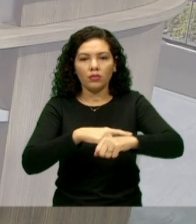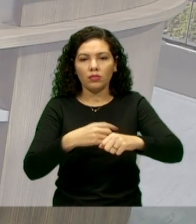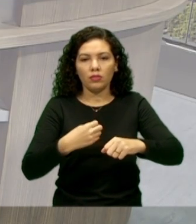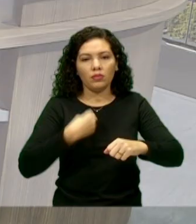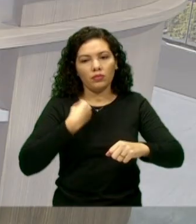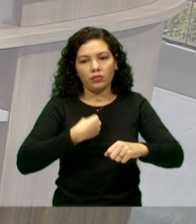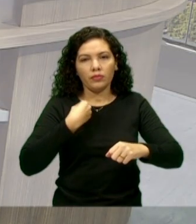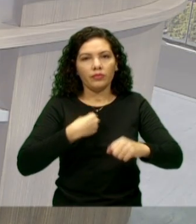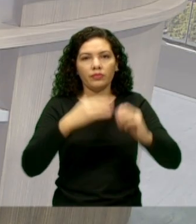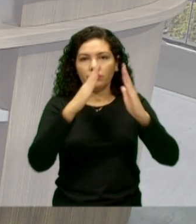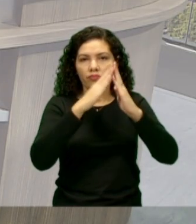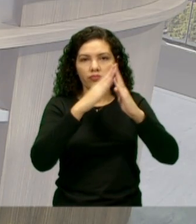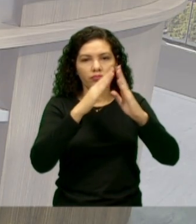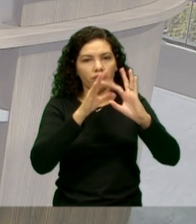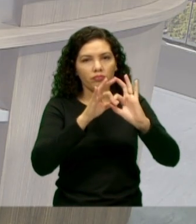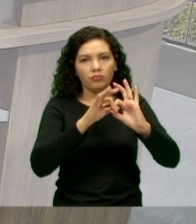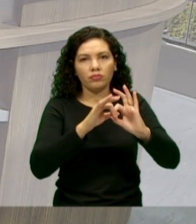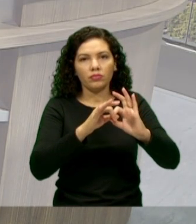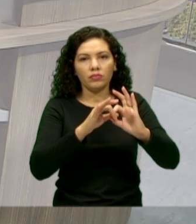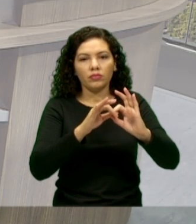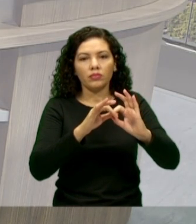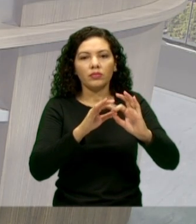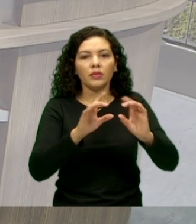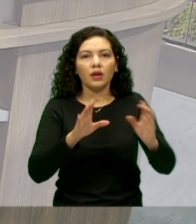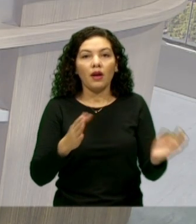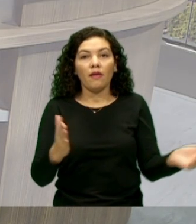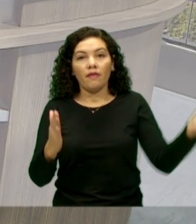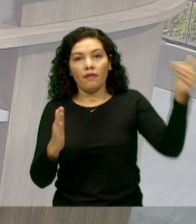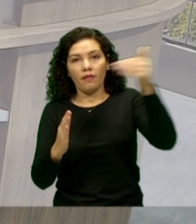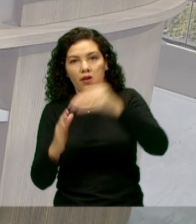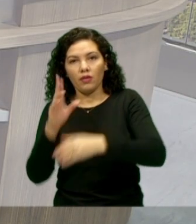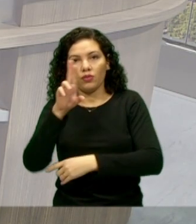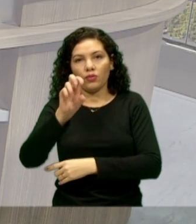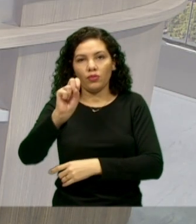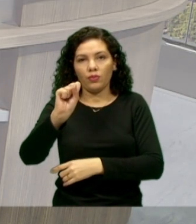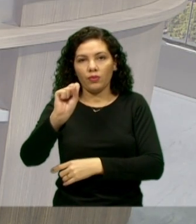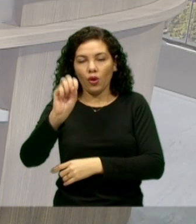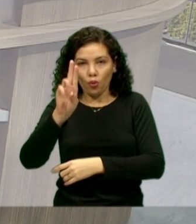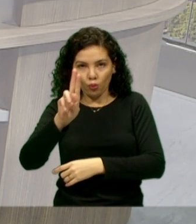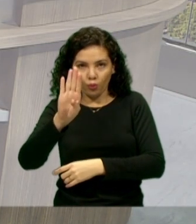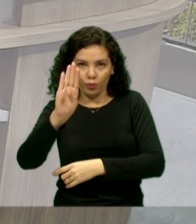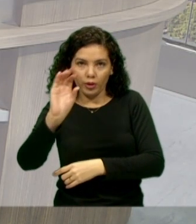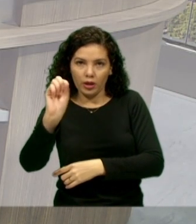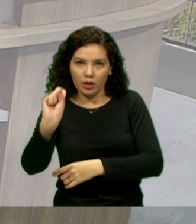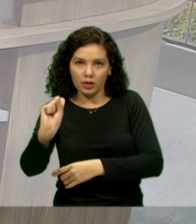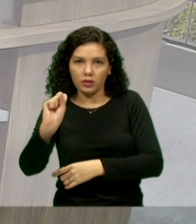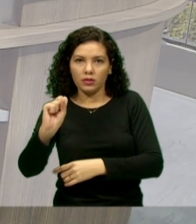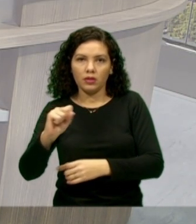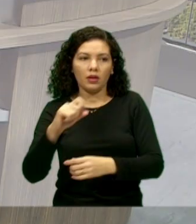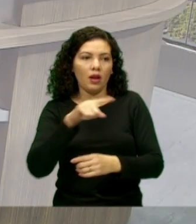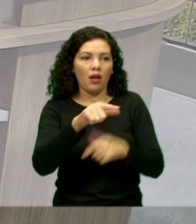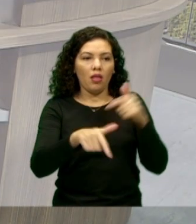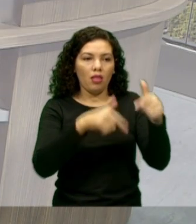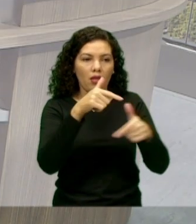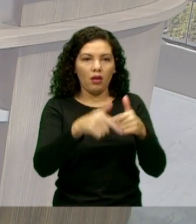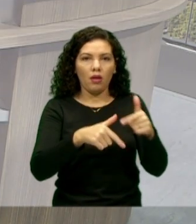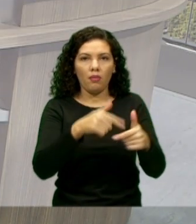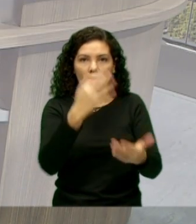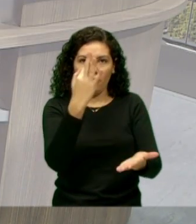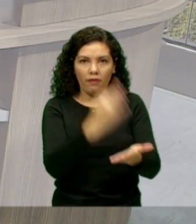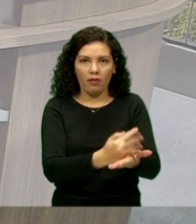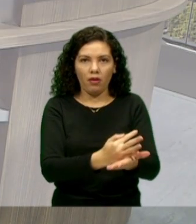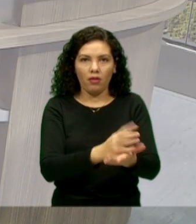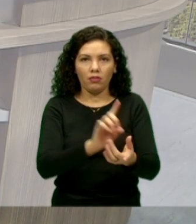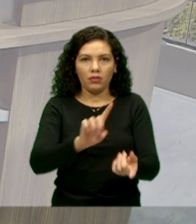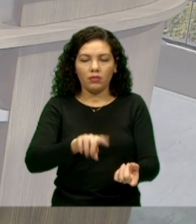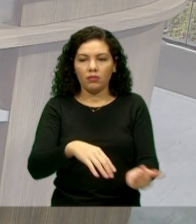no domicílio até a unidade de saúde. Ele não precisa faltar ao trabalho para ir